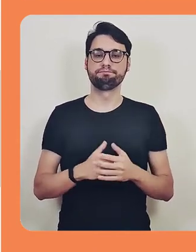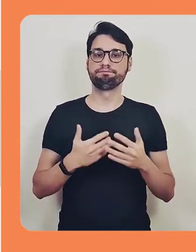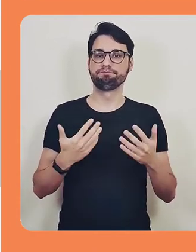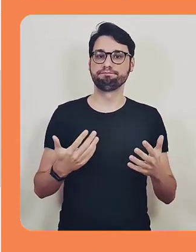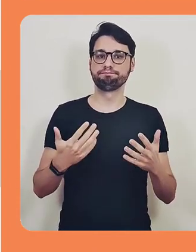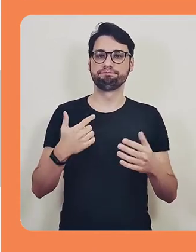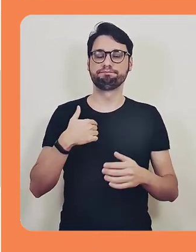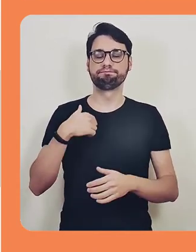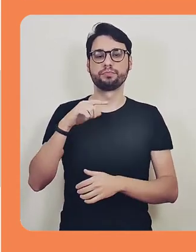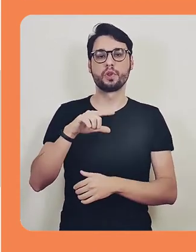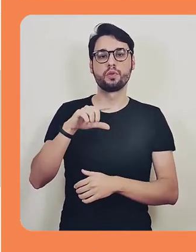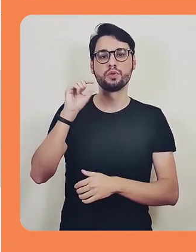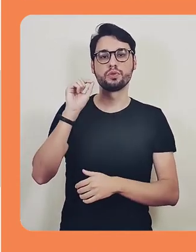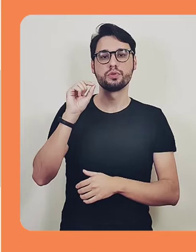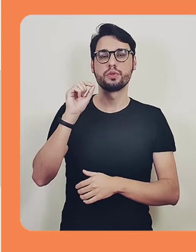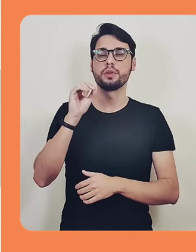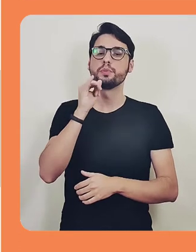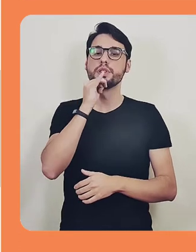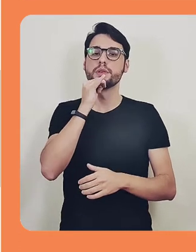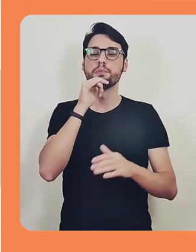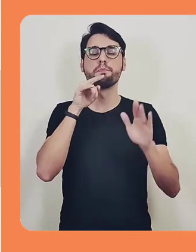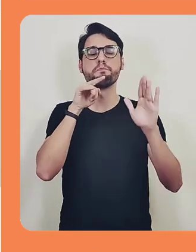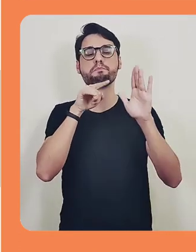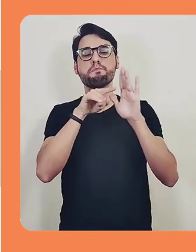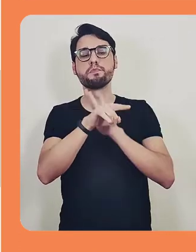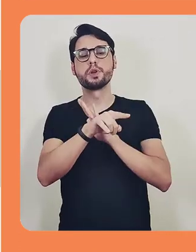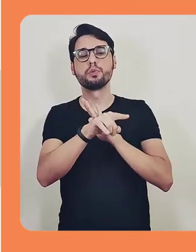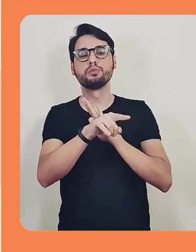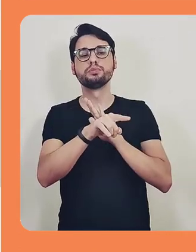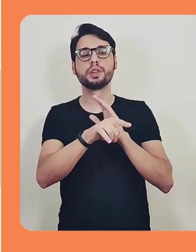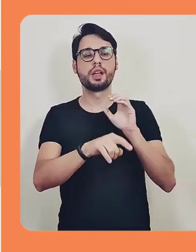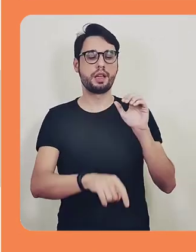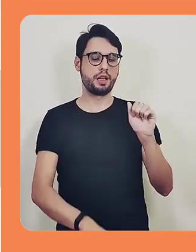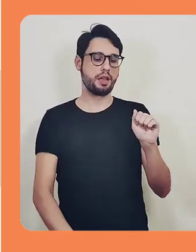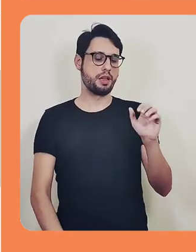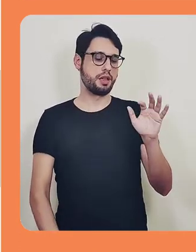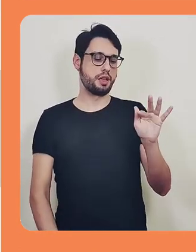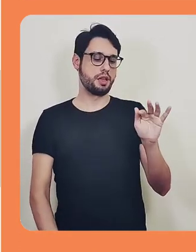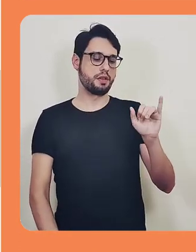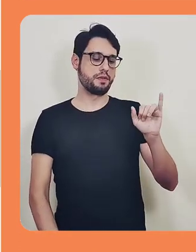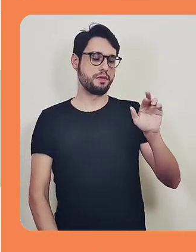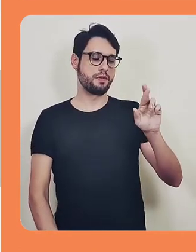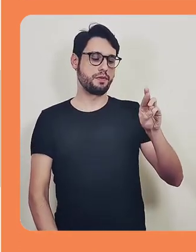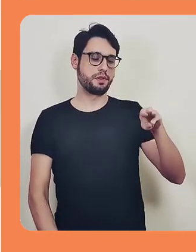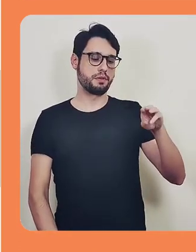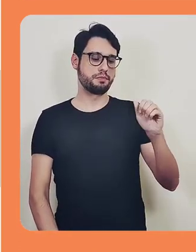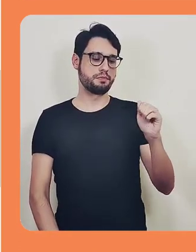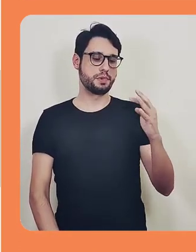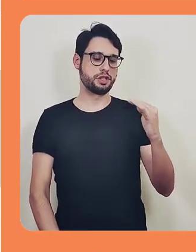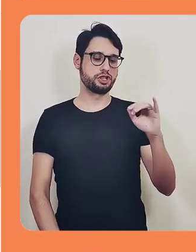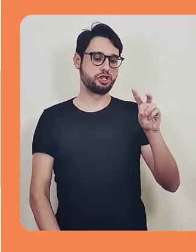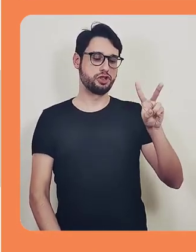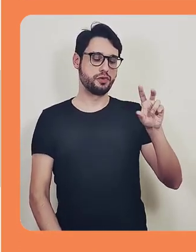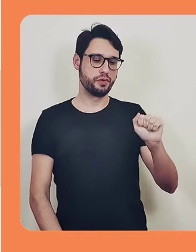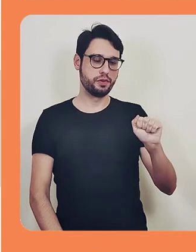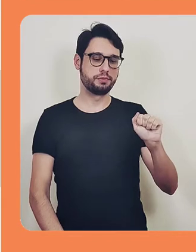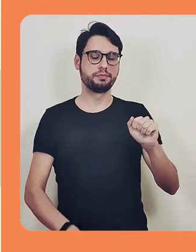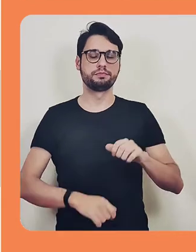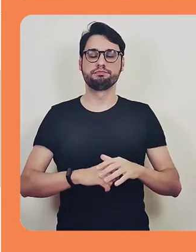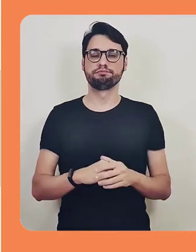pode colocar, você não precisa ter o nome, um rótulo associado a ele. Então, aqui eu vou